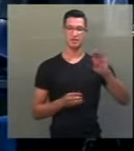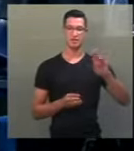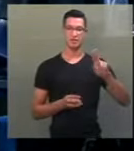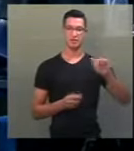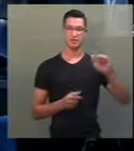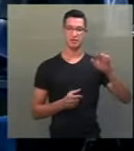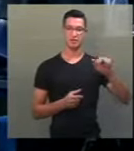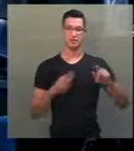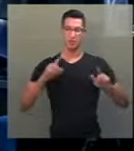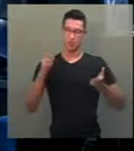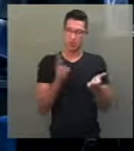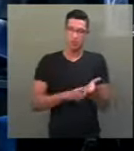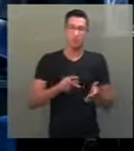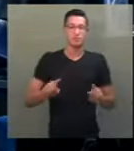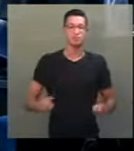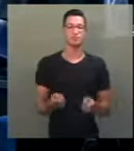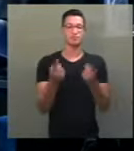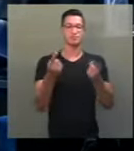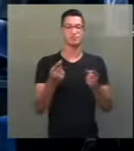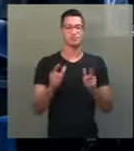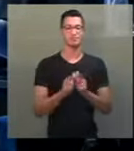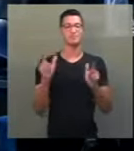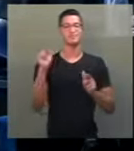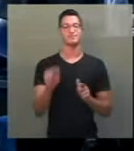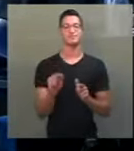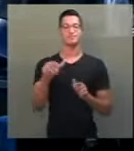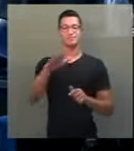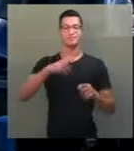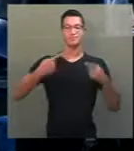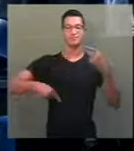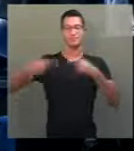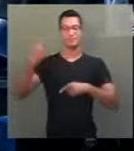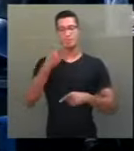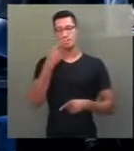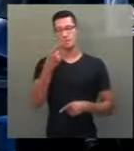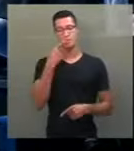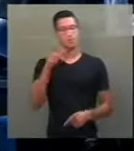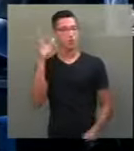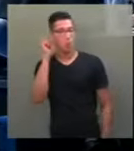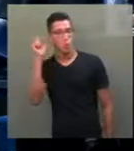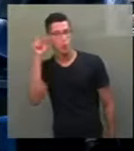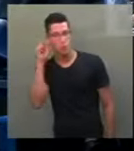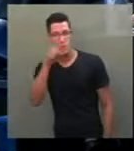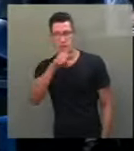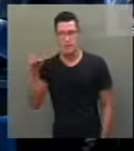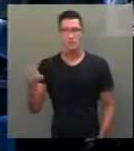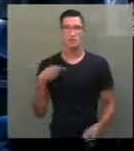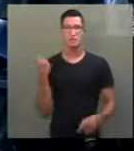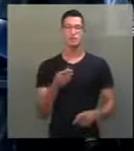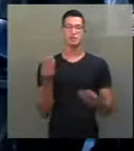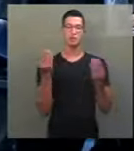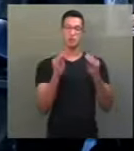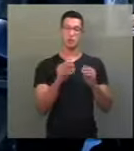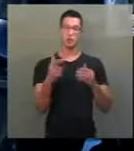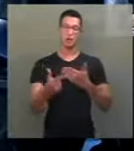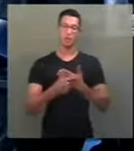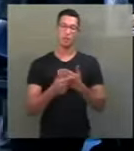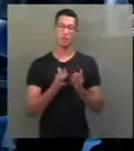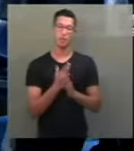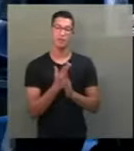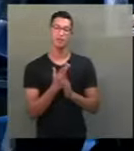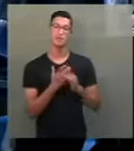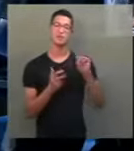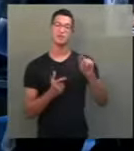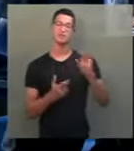assumi isso como um desafio. E o desafio maior aqui foi no campo da política, ouvir todo mundo para poder a gente colocar no papel aquilo